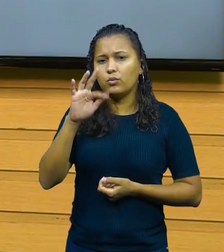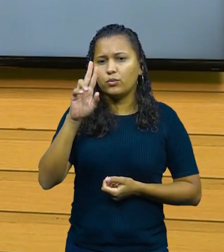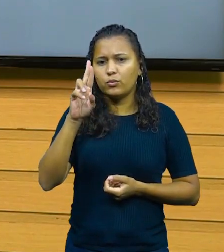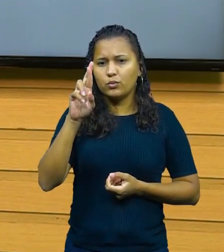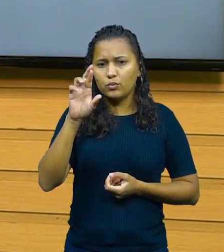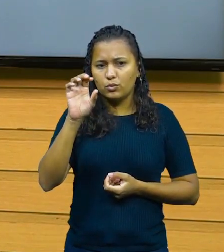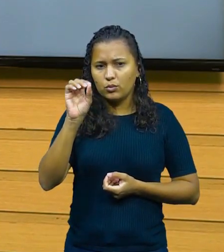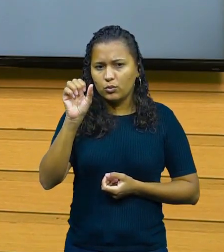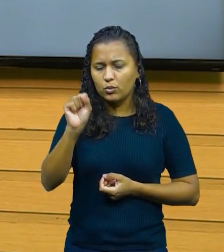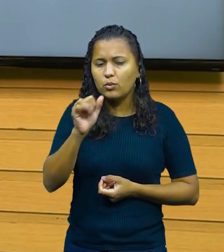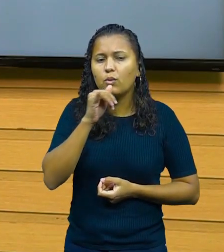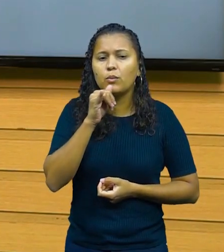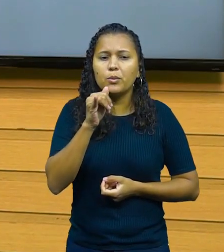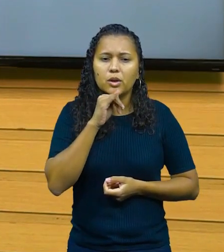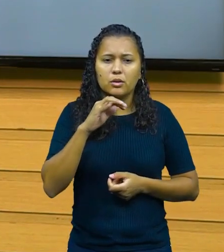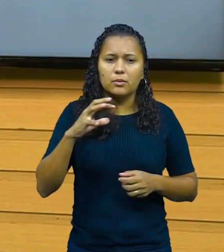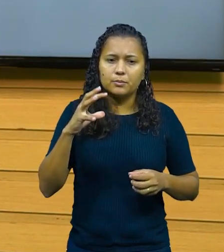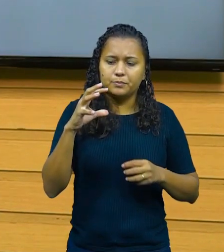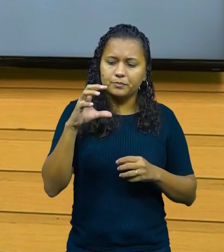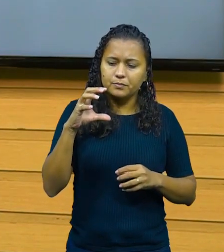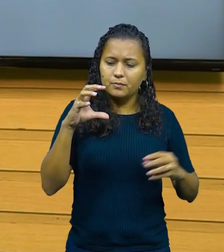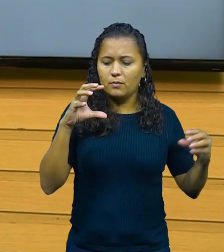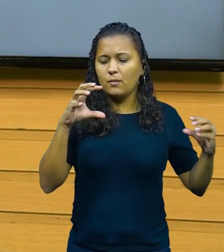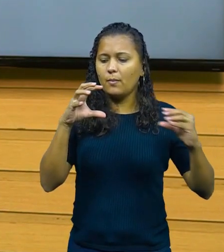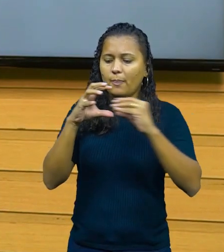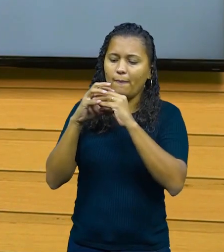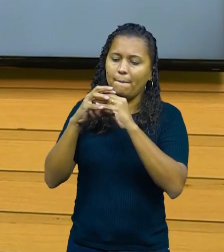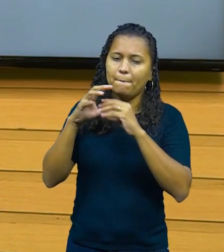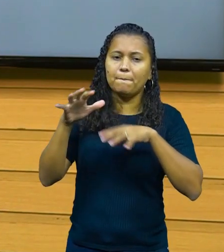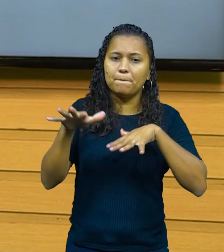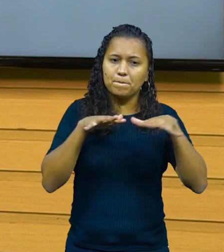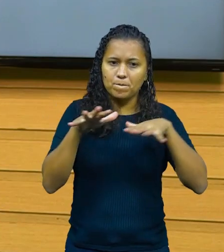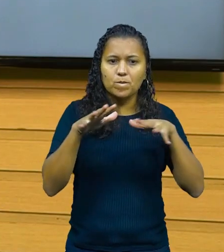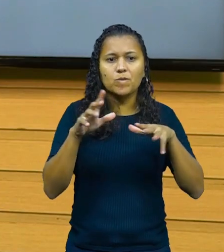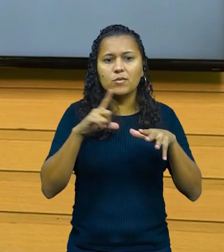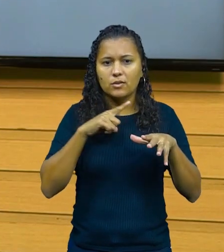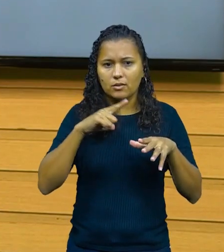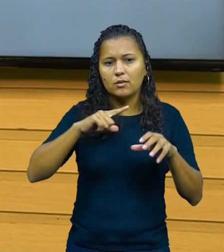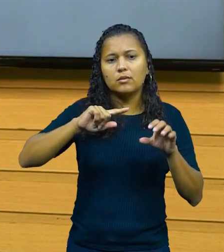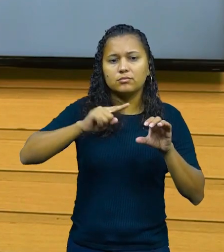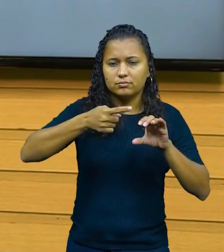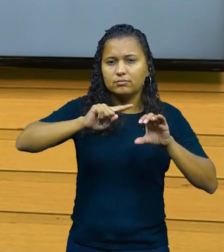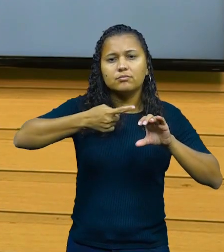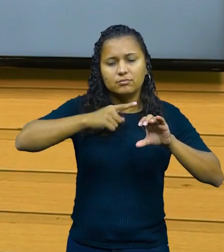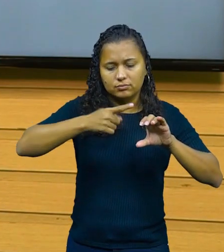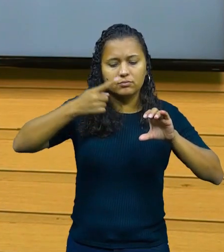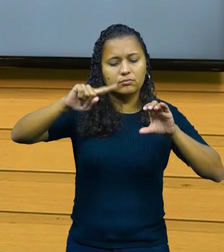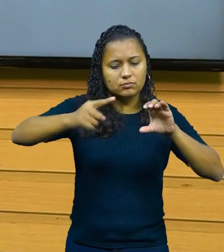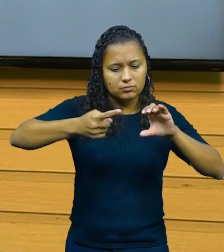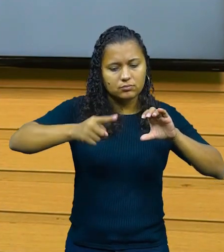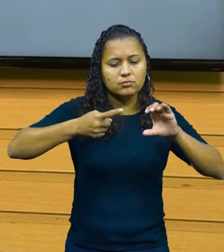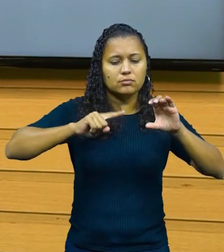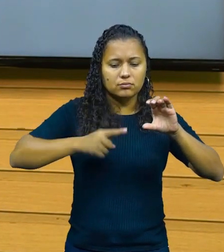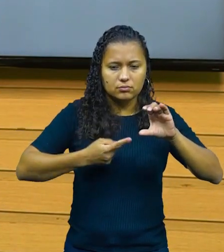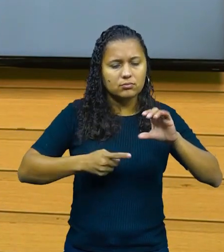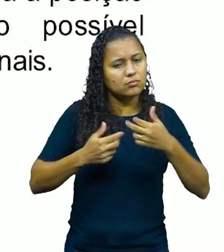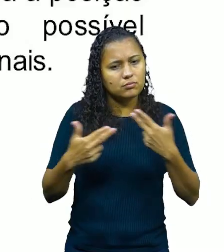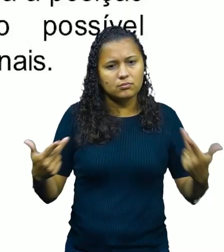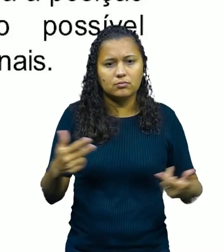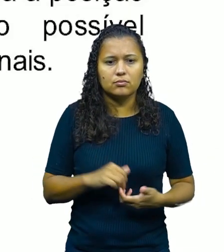de furos, normalmente vão ser peças que vão ser encaixadas ali em conjuntos mecânicos através de parafusos, né? Sistema parafuso e porca,